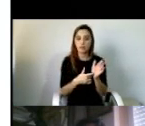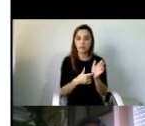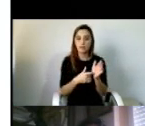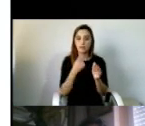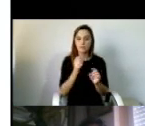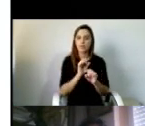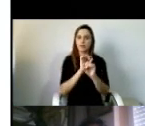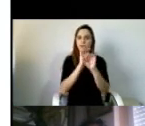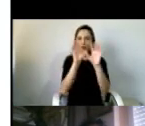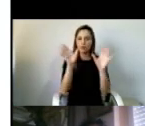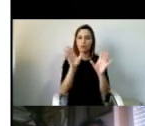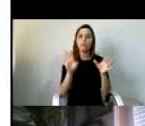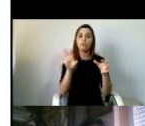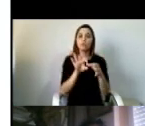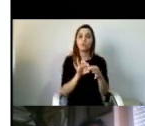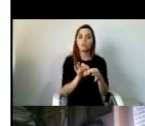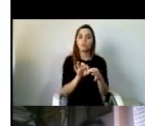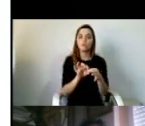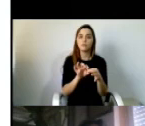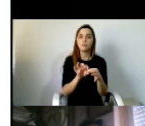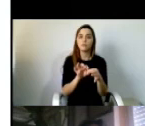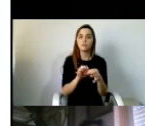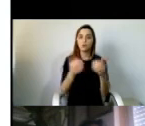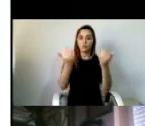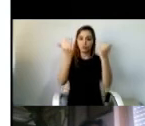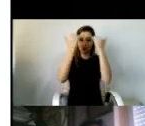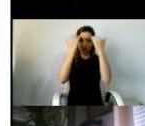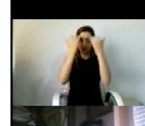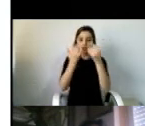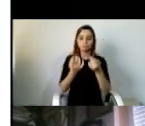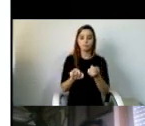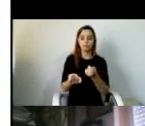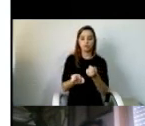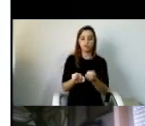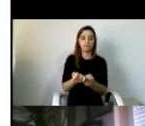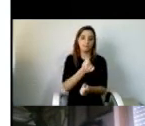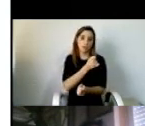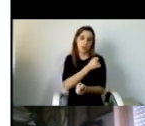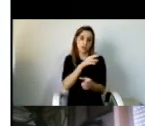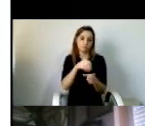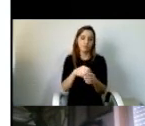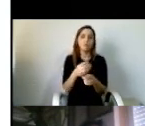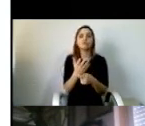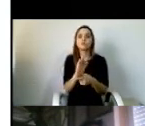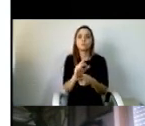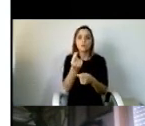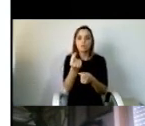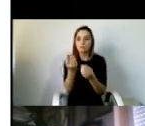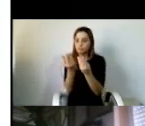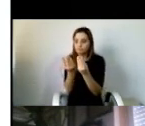evidenciadas no que diz respeito à informação e gestão doméstica, por exemplo, gerir contas, gerir